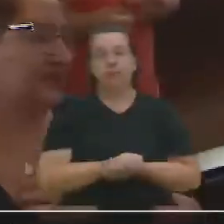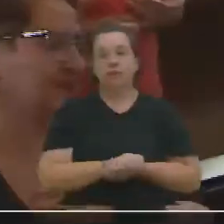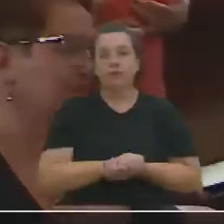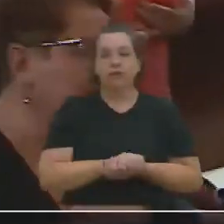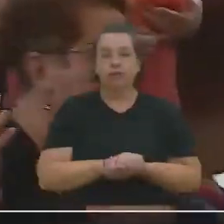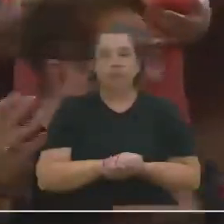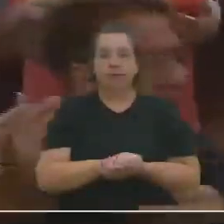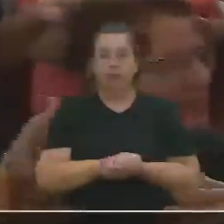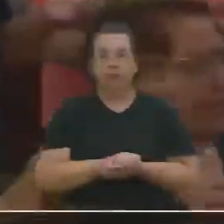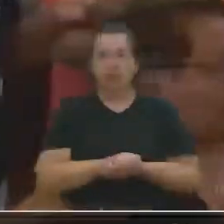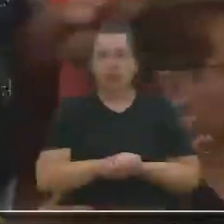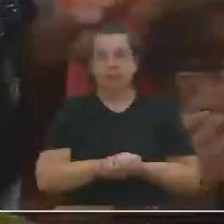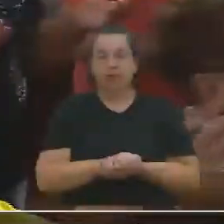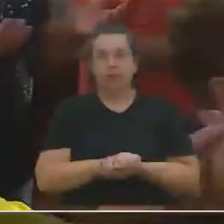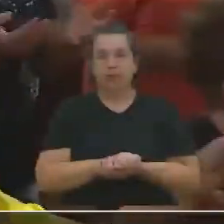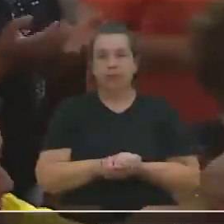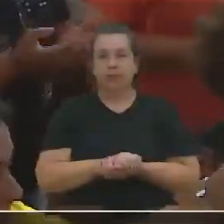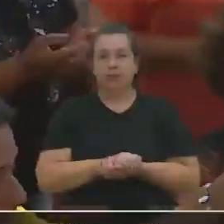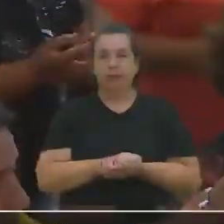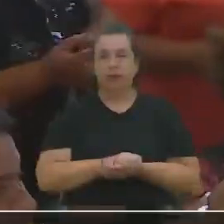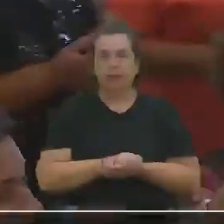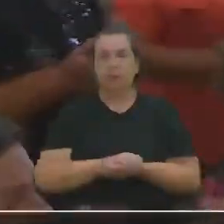piedade de